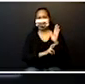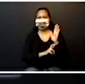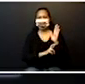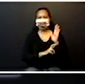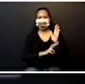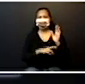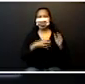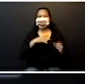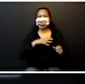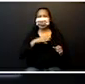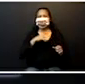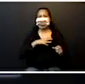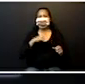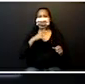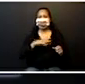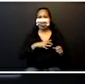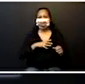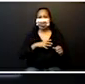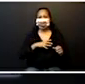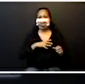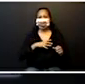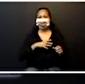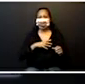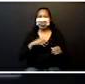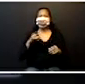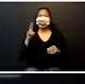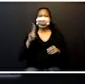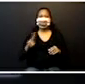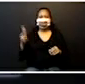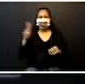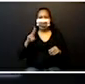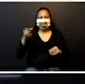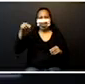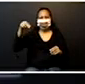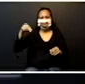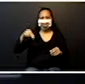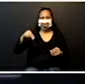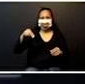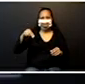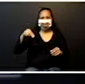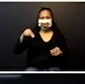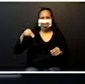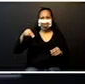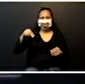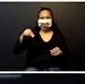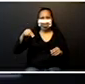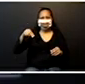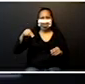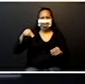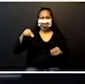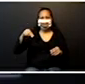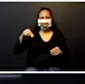diz que a gente usa o M antes de e de.